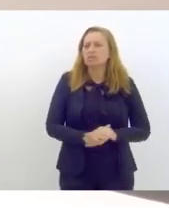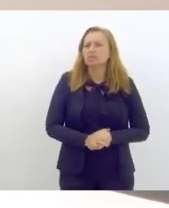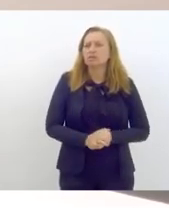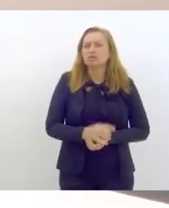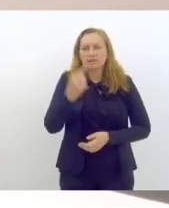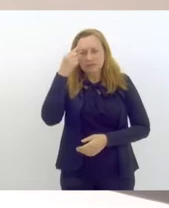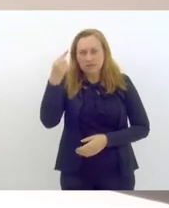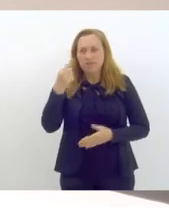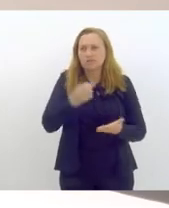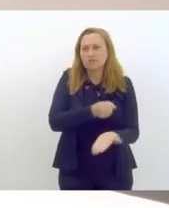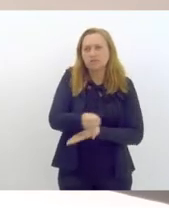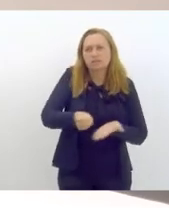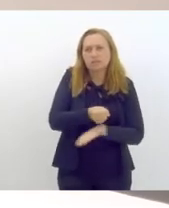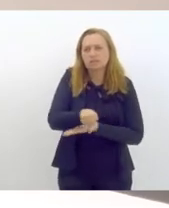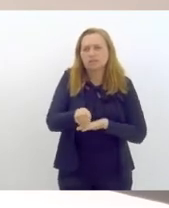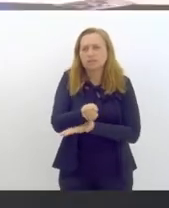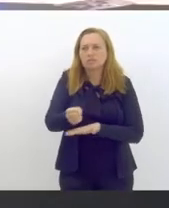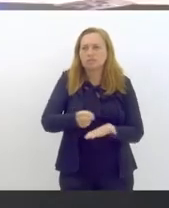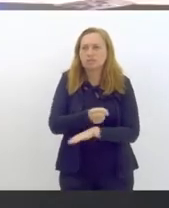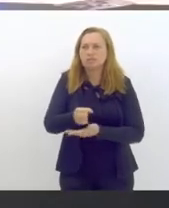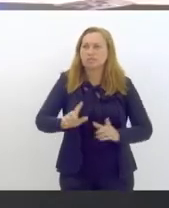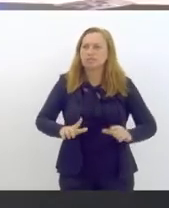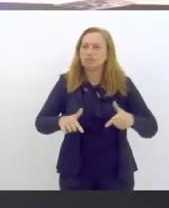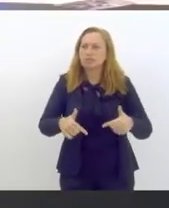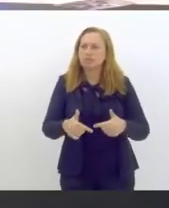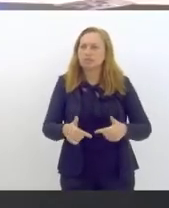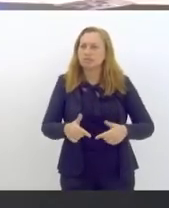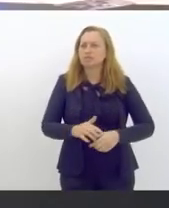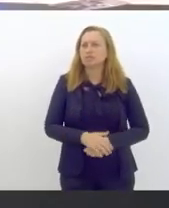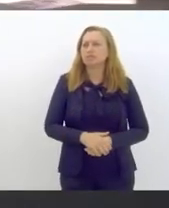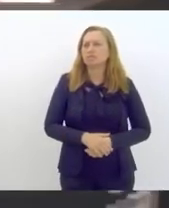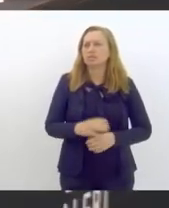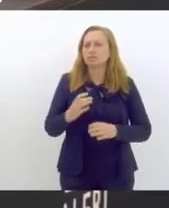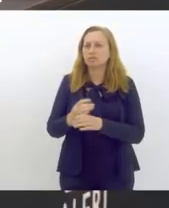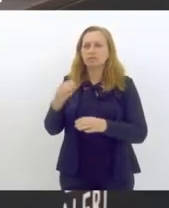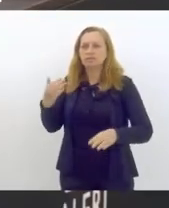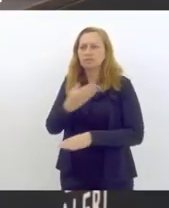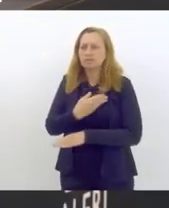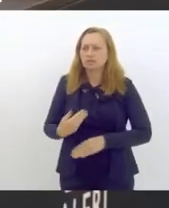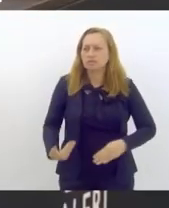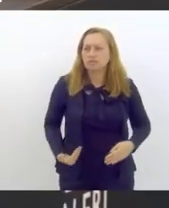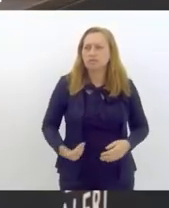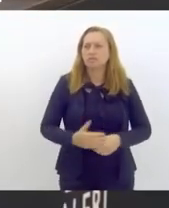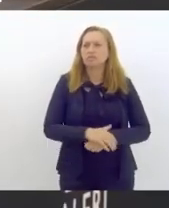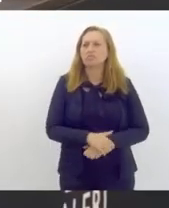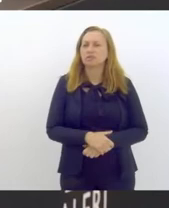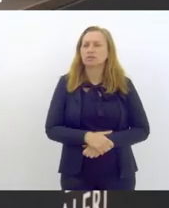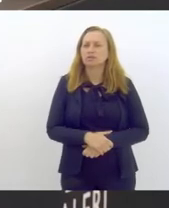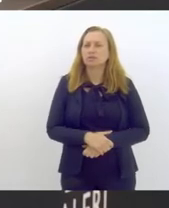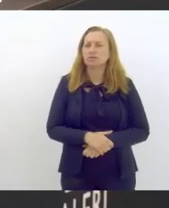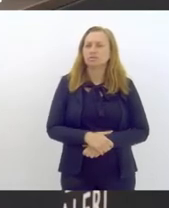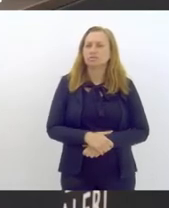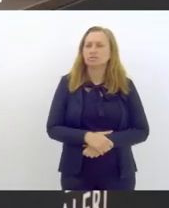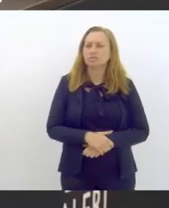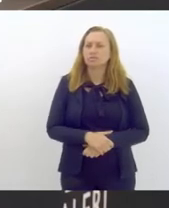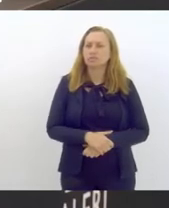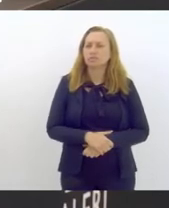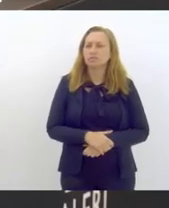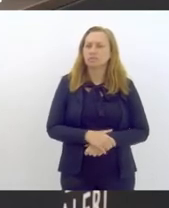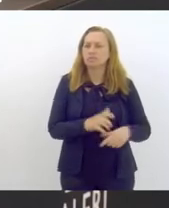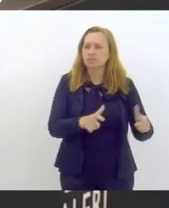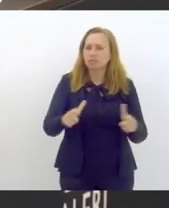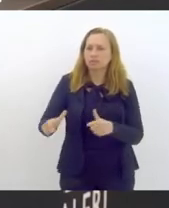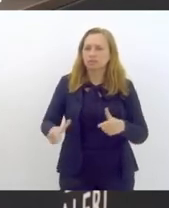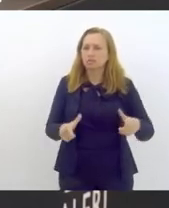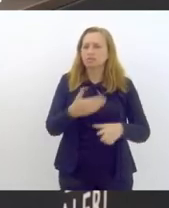ideia é basicamente atuar nos âmbitos da engenharia pública com bastante ênfase nos espaços públicos e